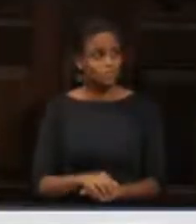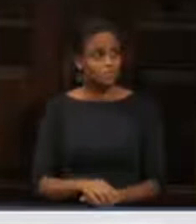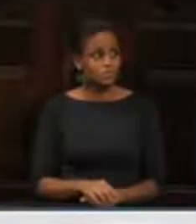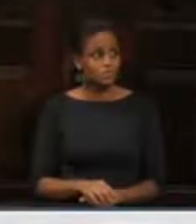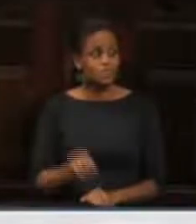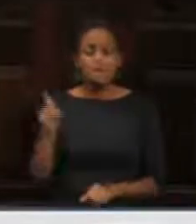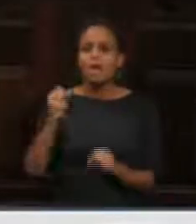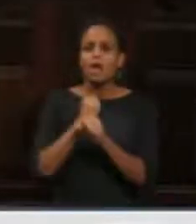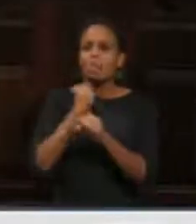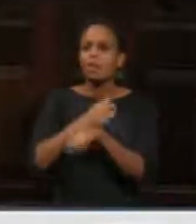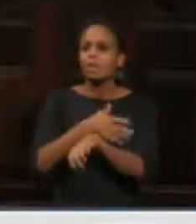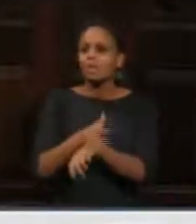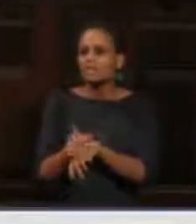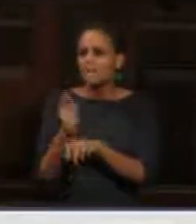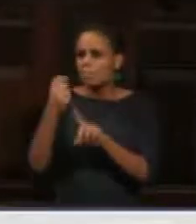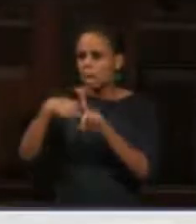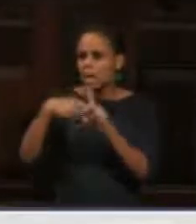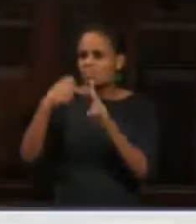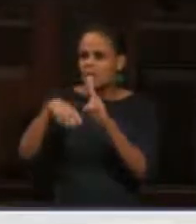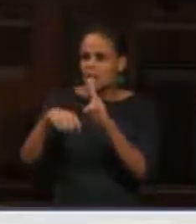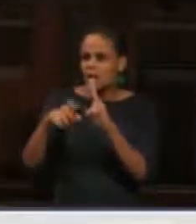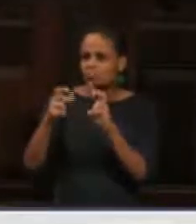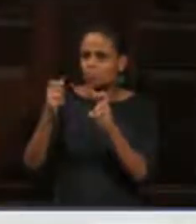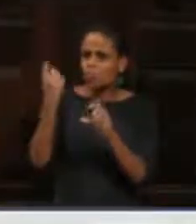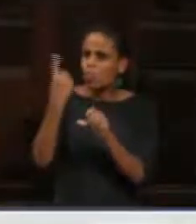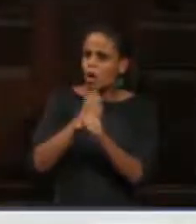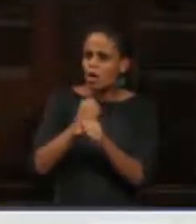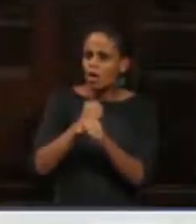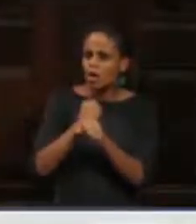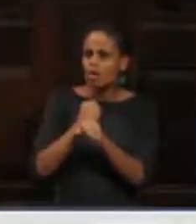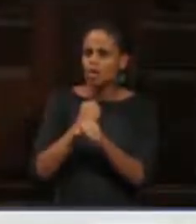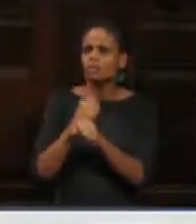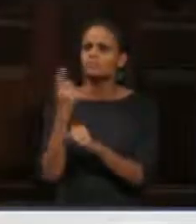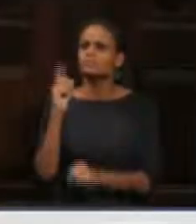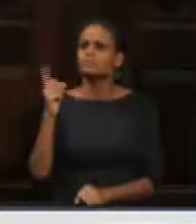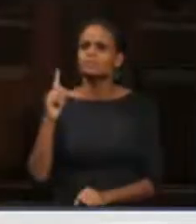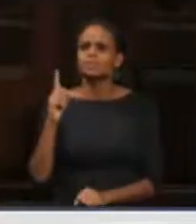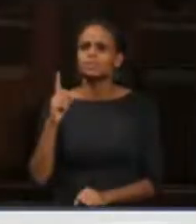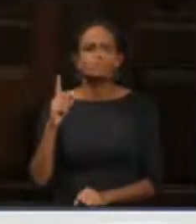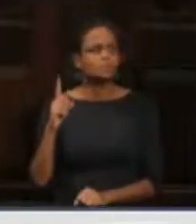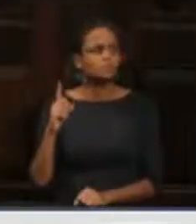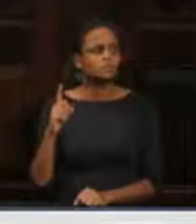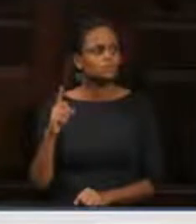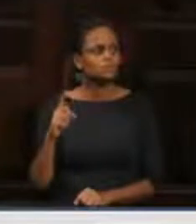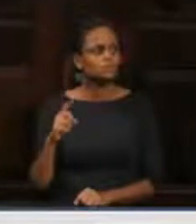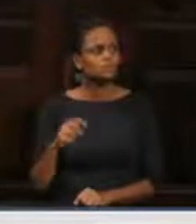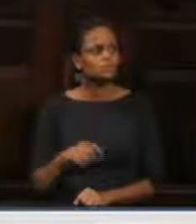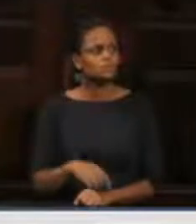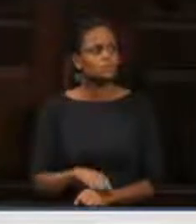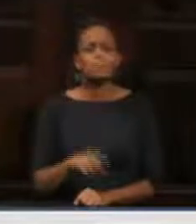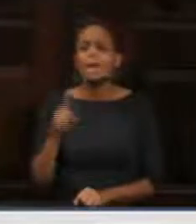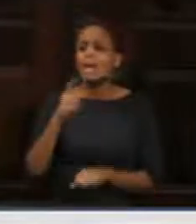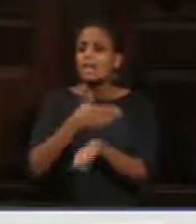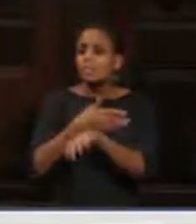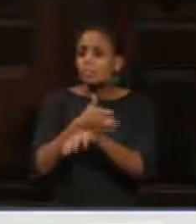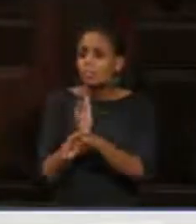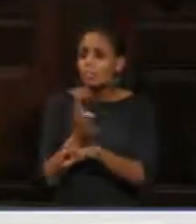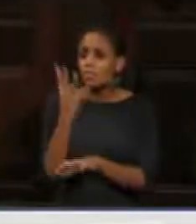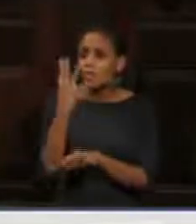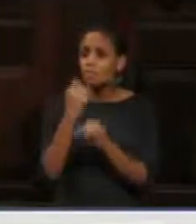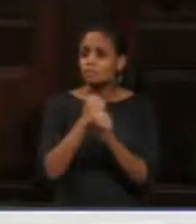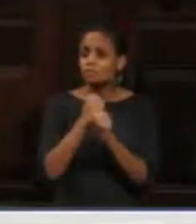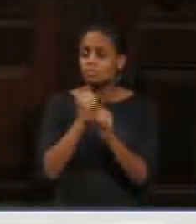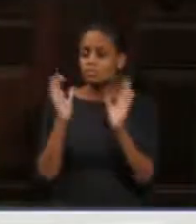um mês, seis meses, um ano, nem dois, nem três. Está chegando a quase 4 anos,